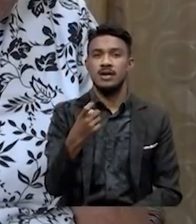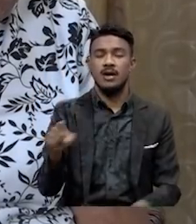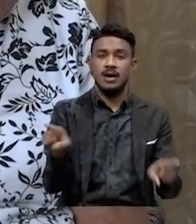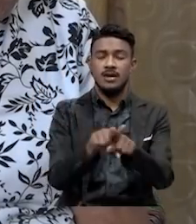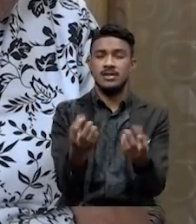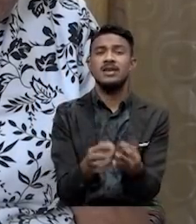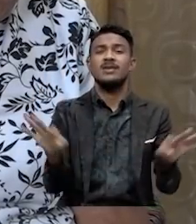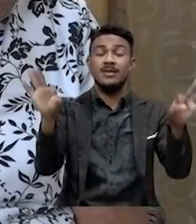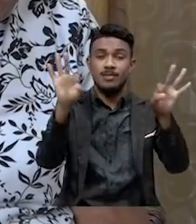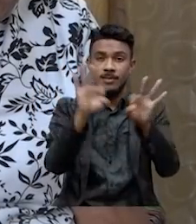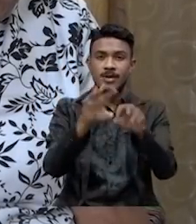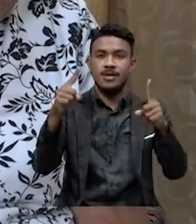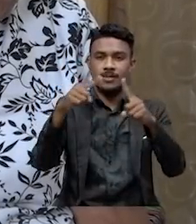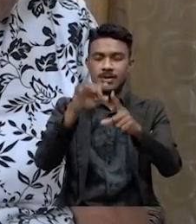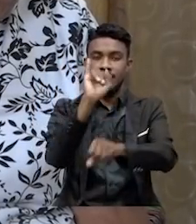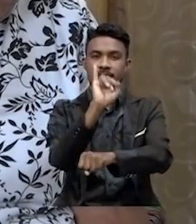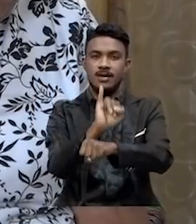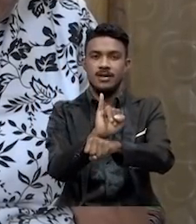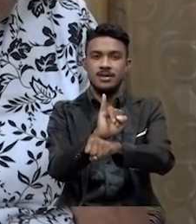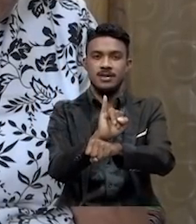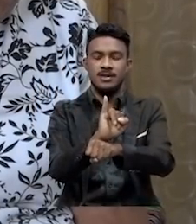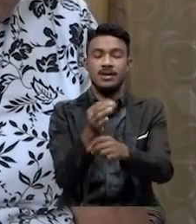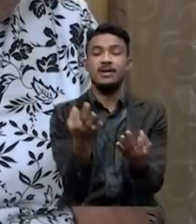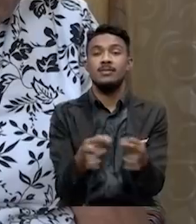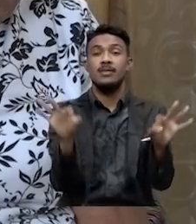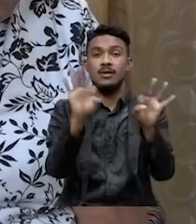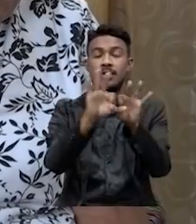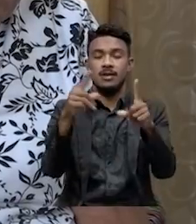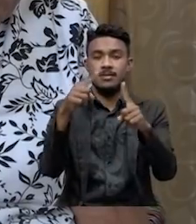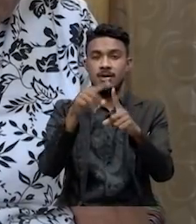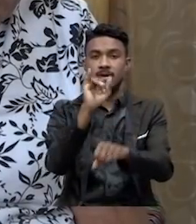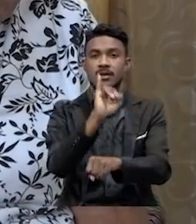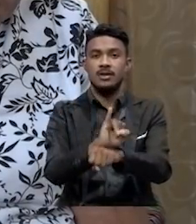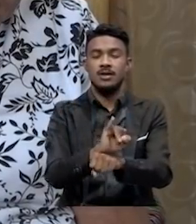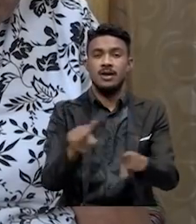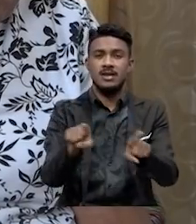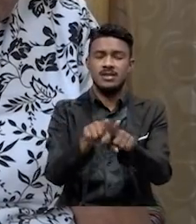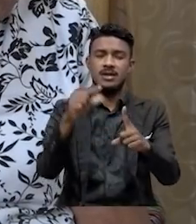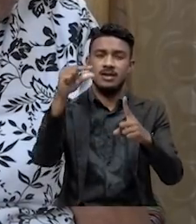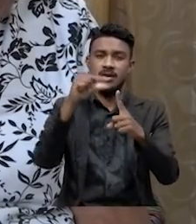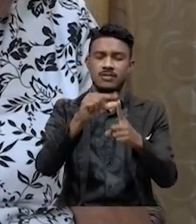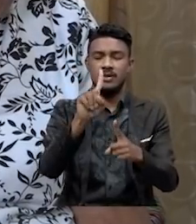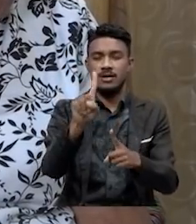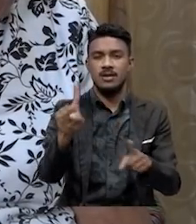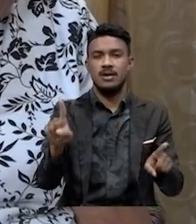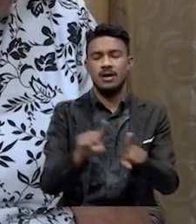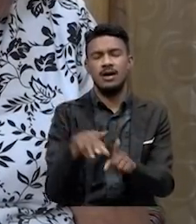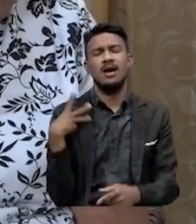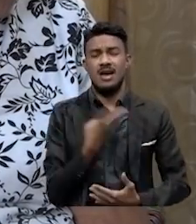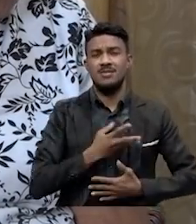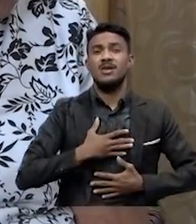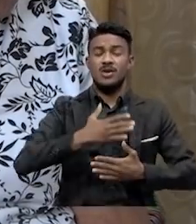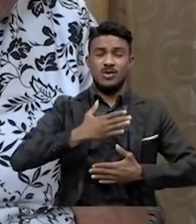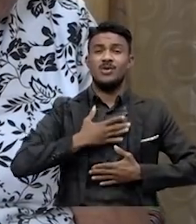igreja. Cardinal né, príncipe da igreja. Ali foi que sai de né, contente de